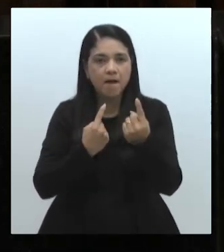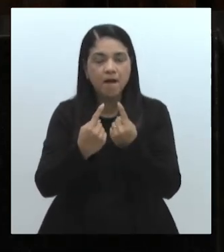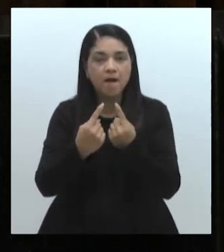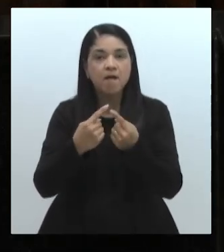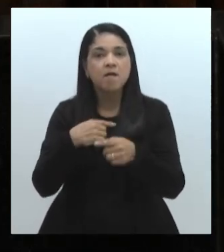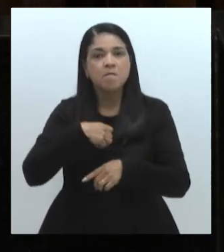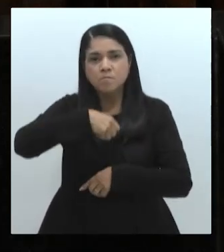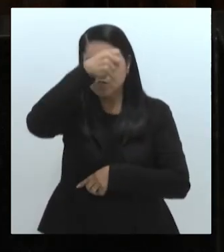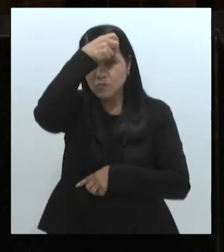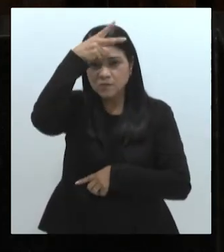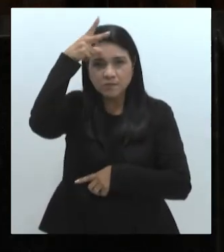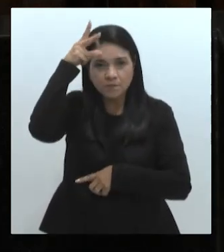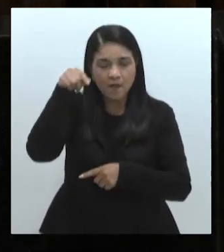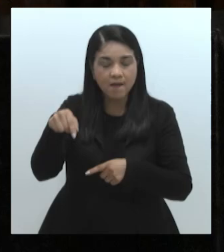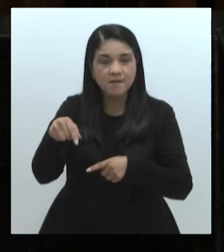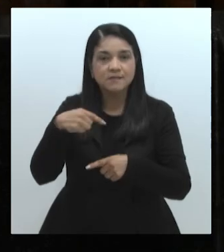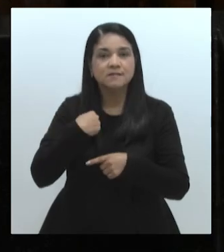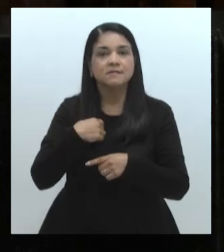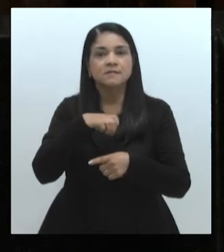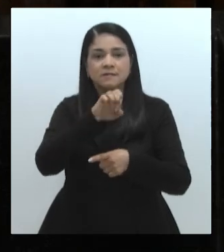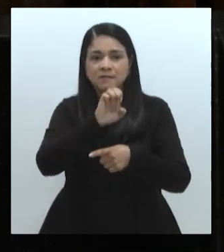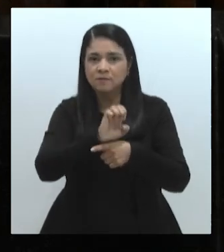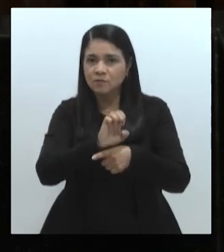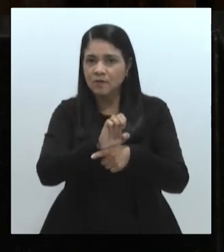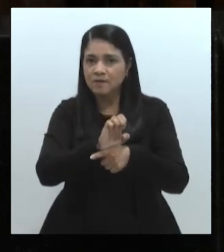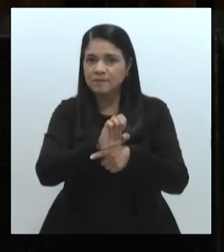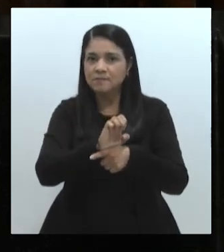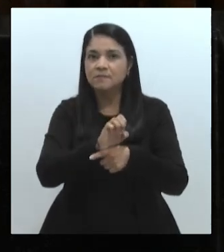estaduais e federais.